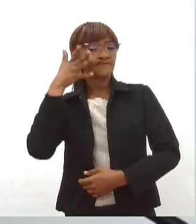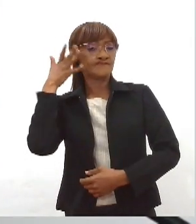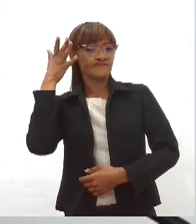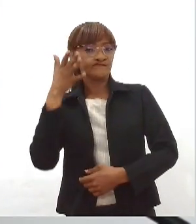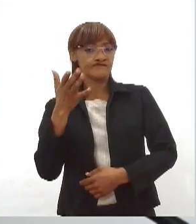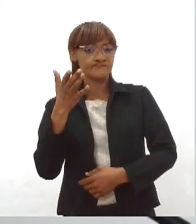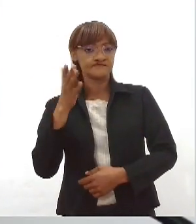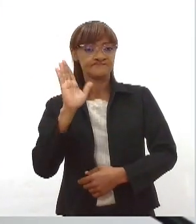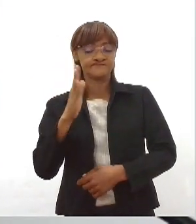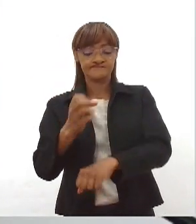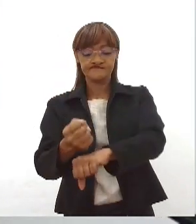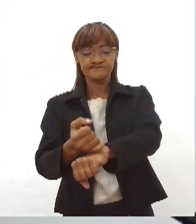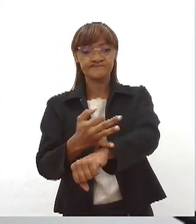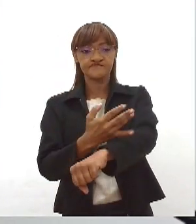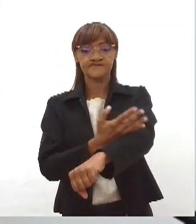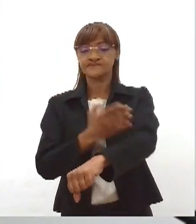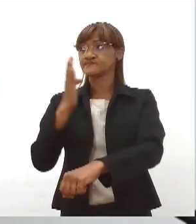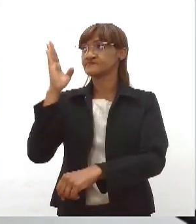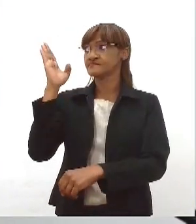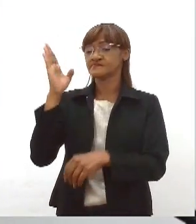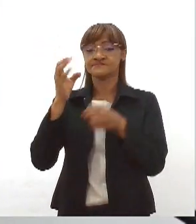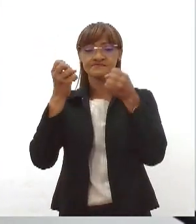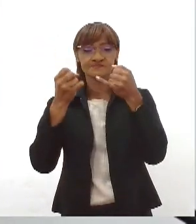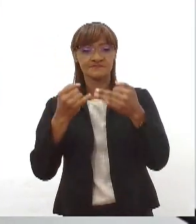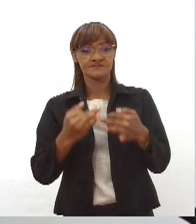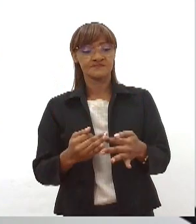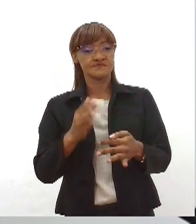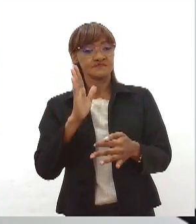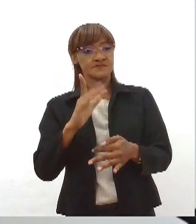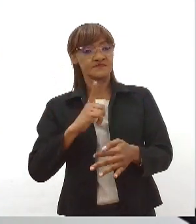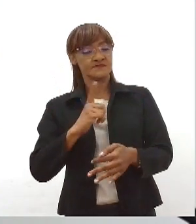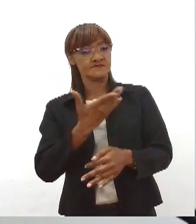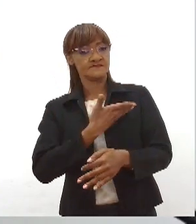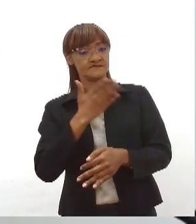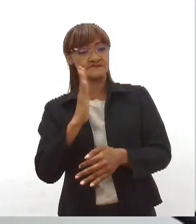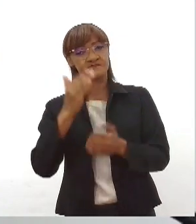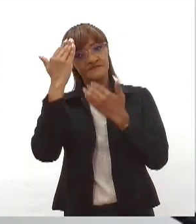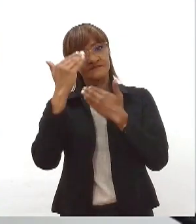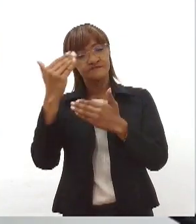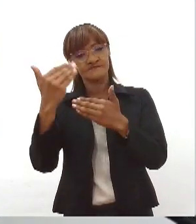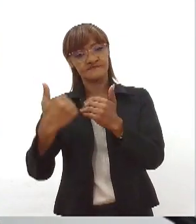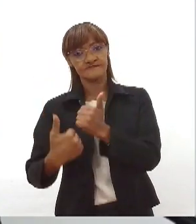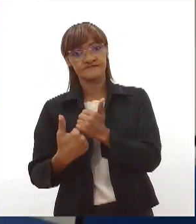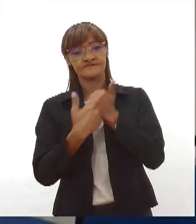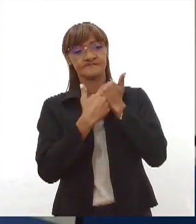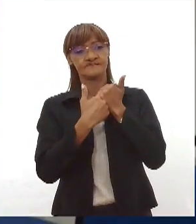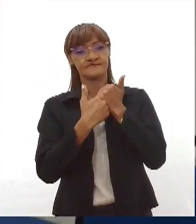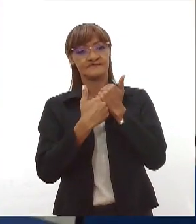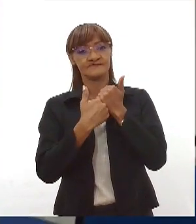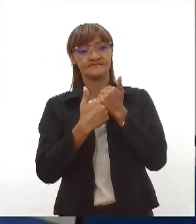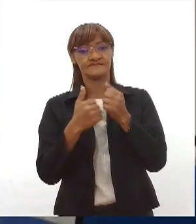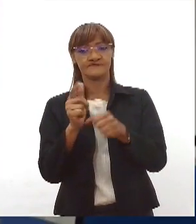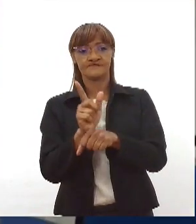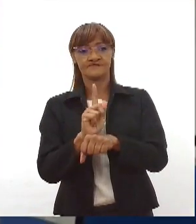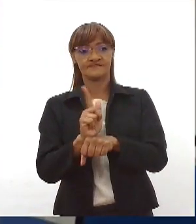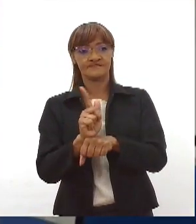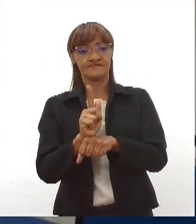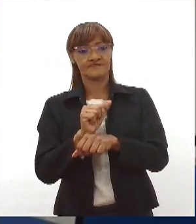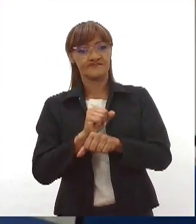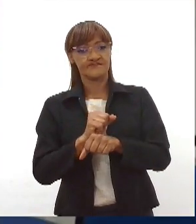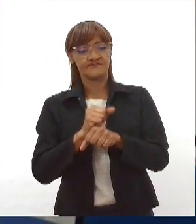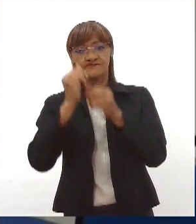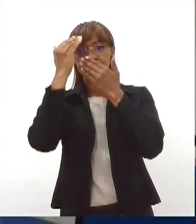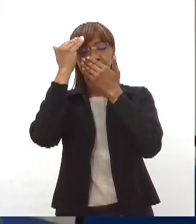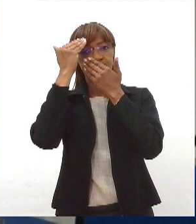emocionou ao falar das amizades e agradecer o apoio recebido durante sua gestão dizer meu muito obrigado